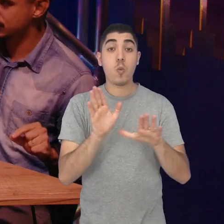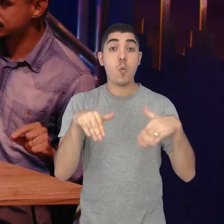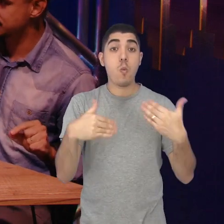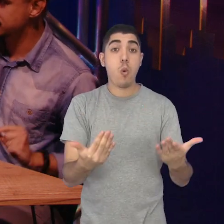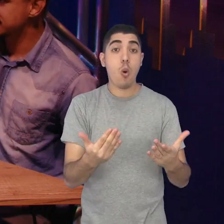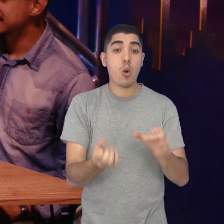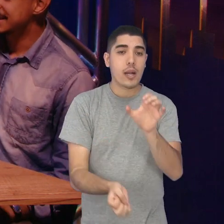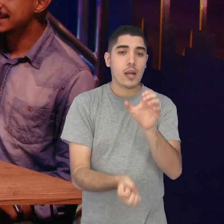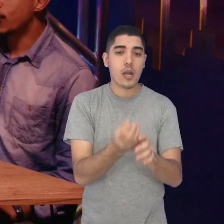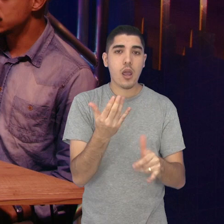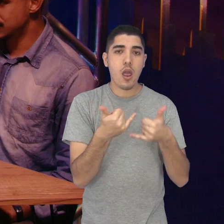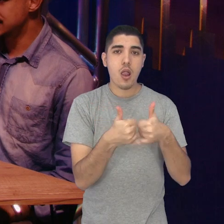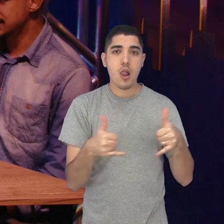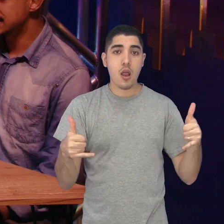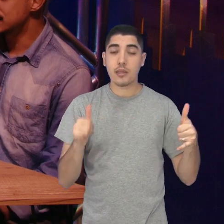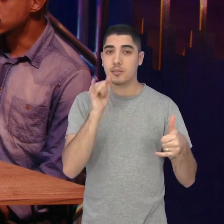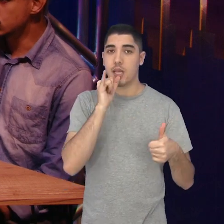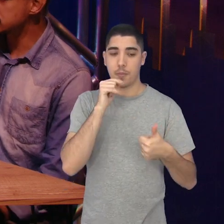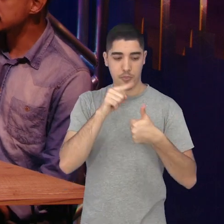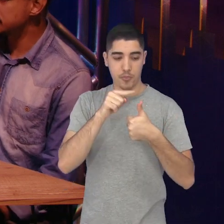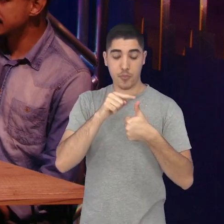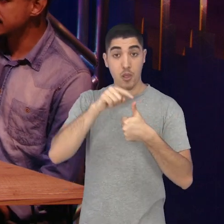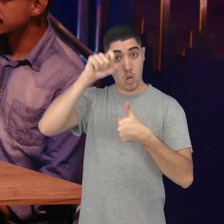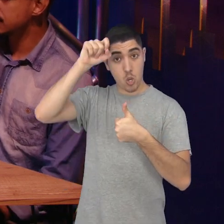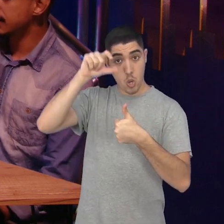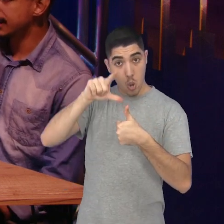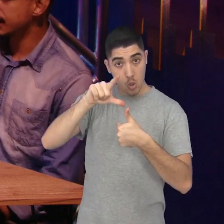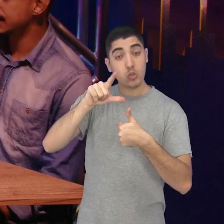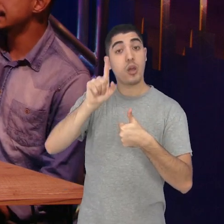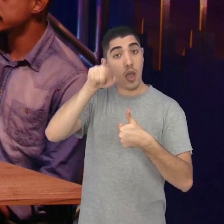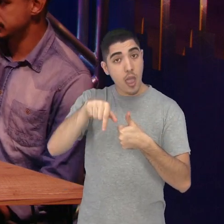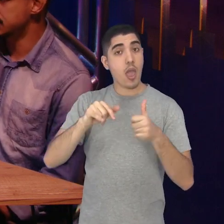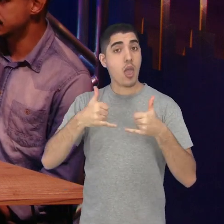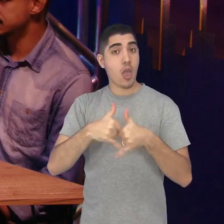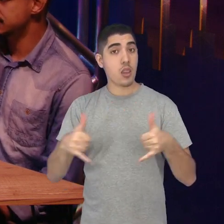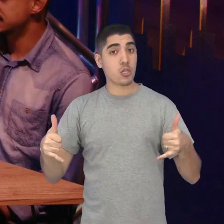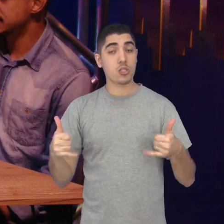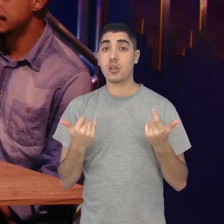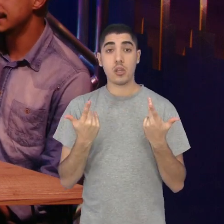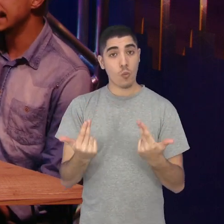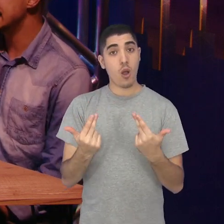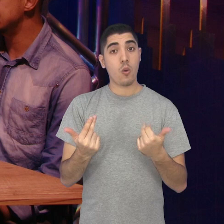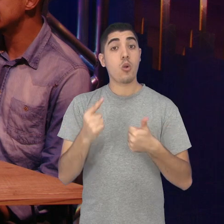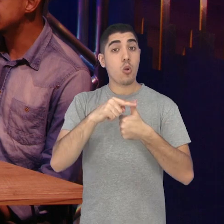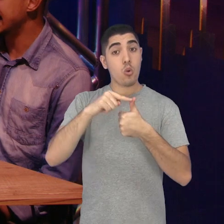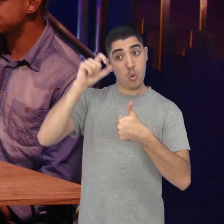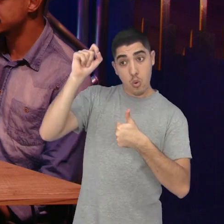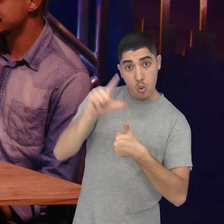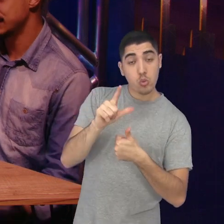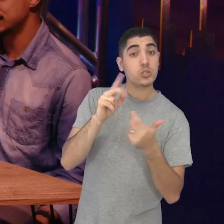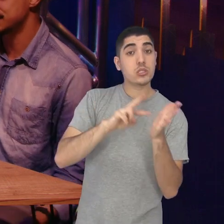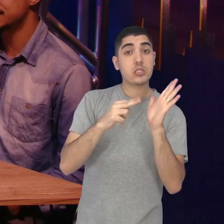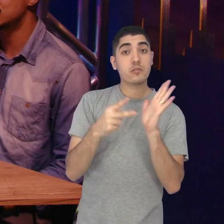fotoelétrico. Ou seja, luz também é energia, também é